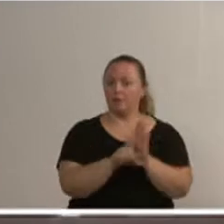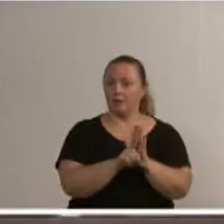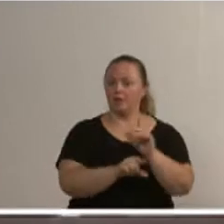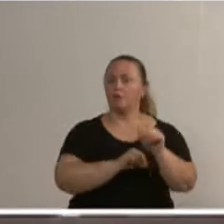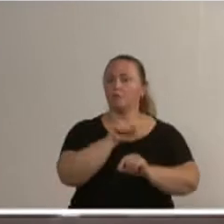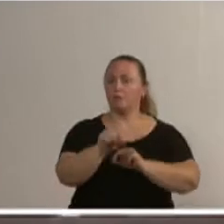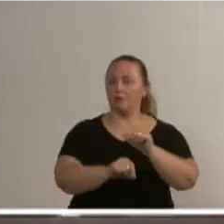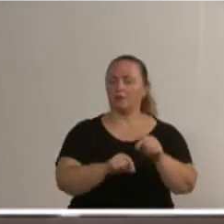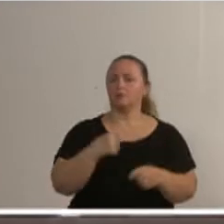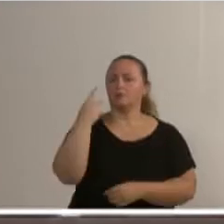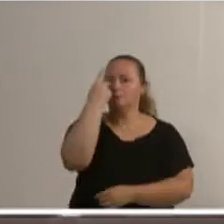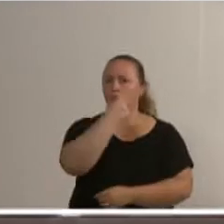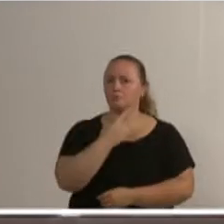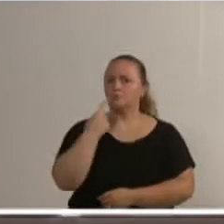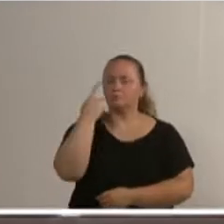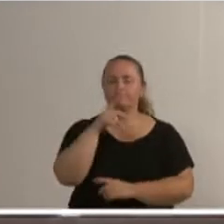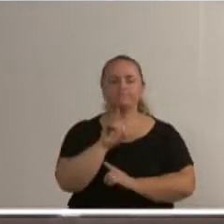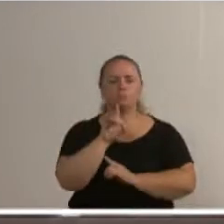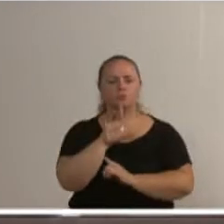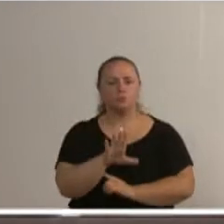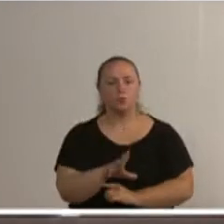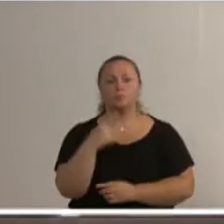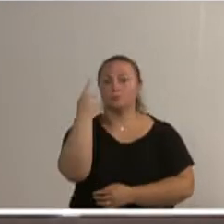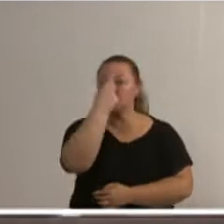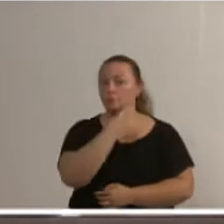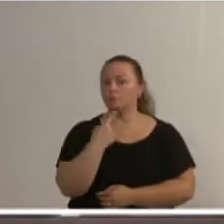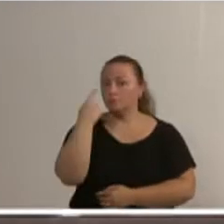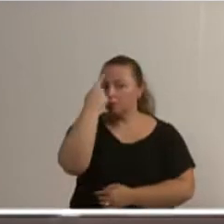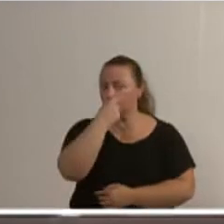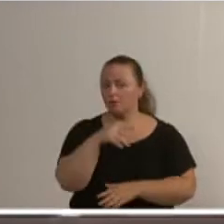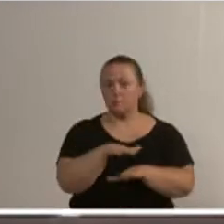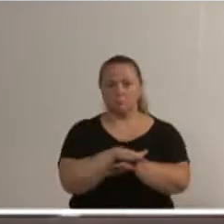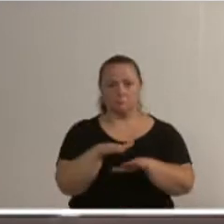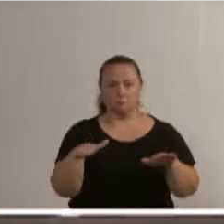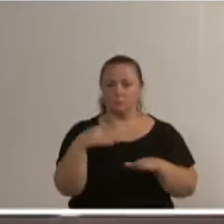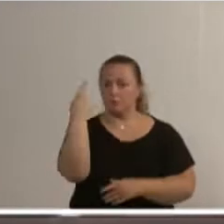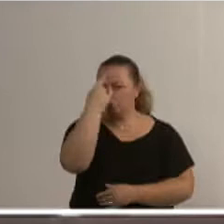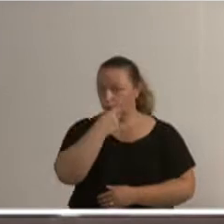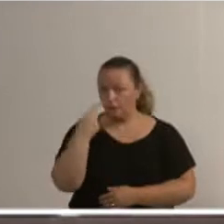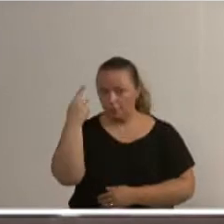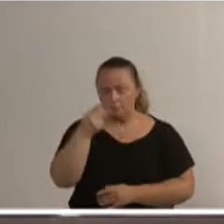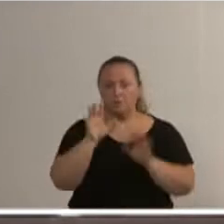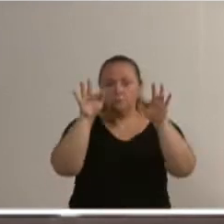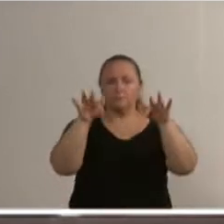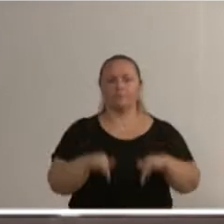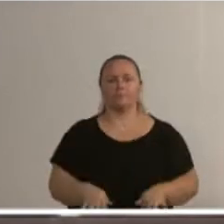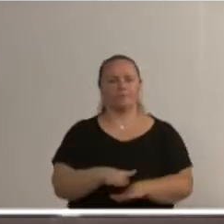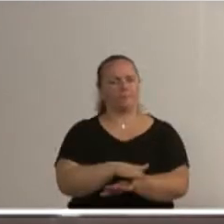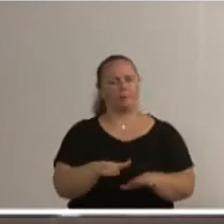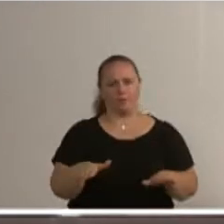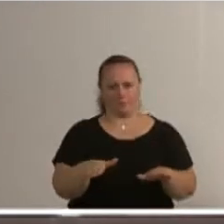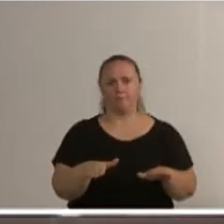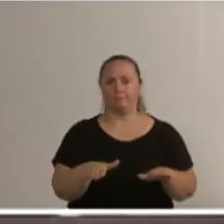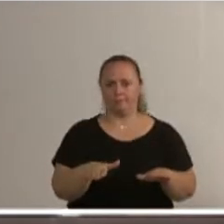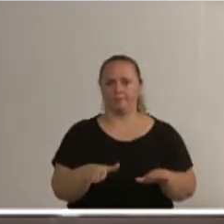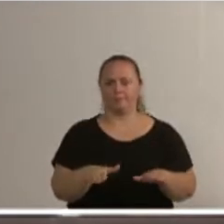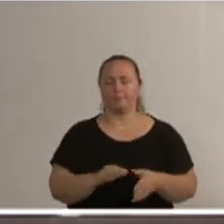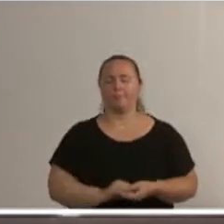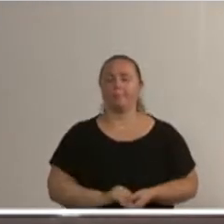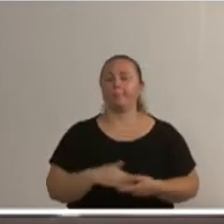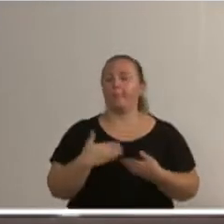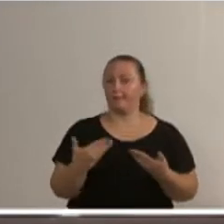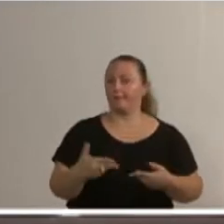horas, somente 2 horas de audiência pública. Terminou as 2 horas, nós suspendemos a audiência pública. Para